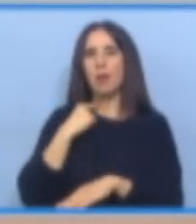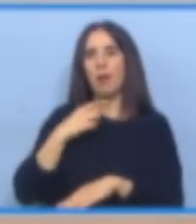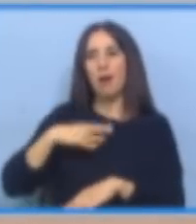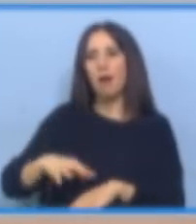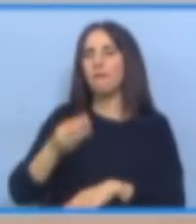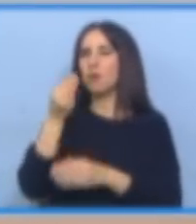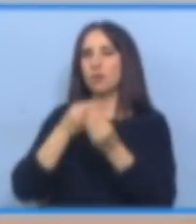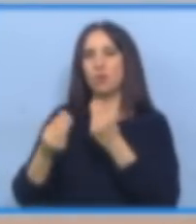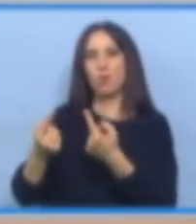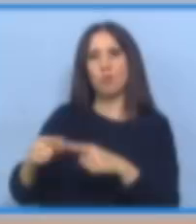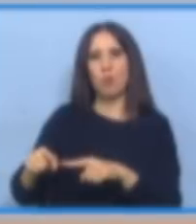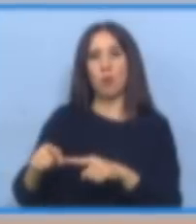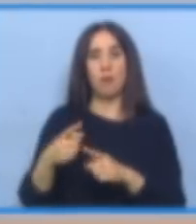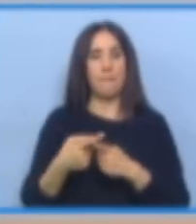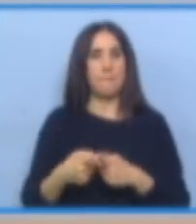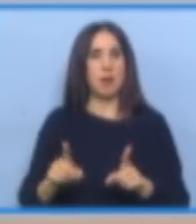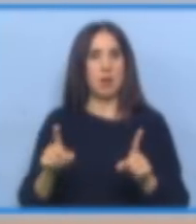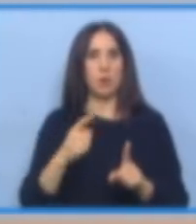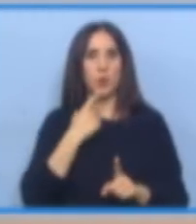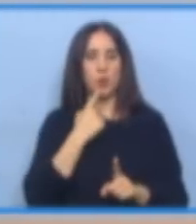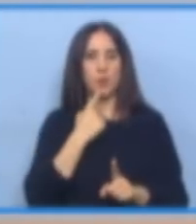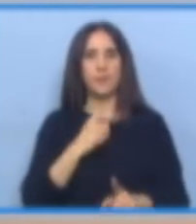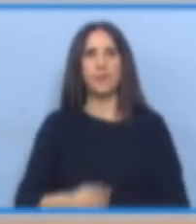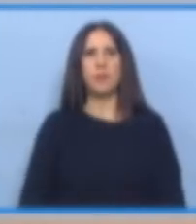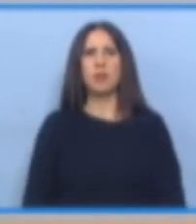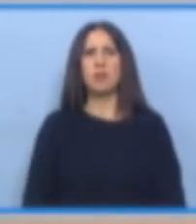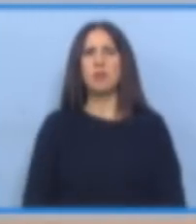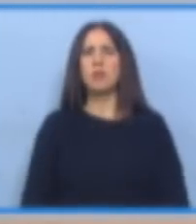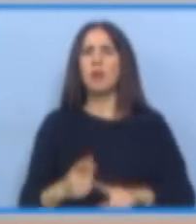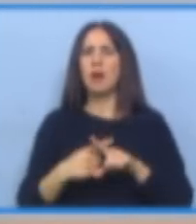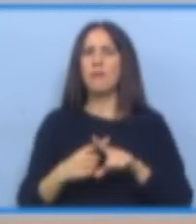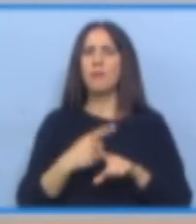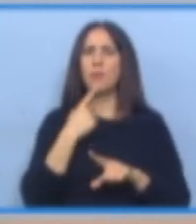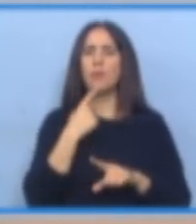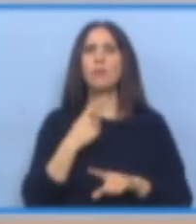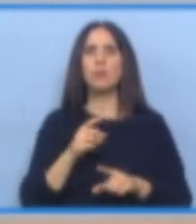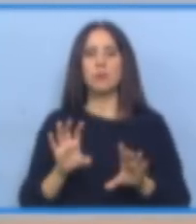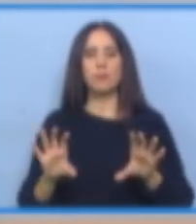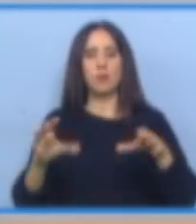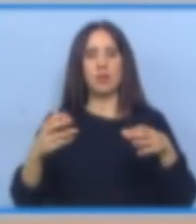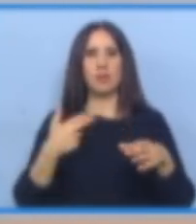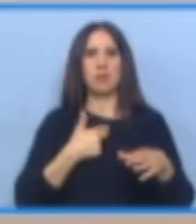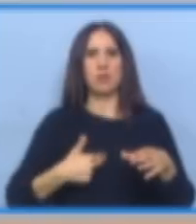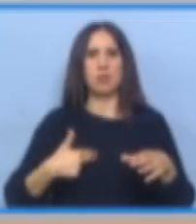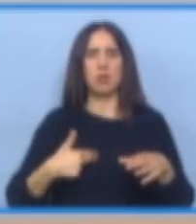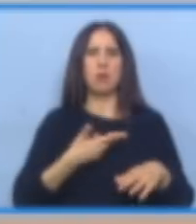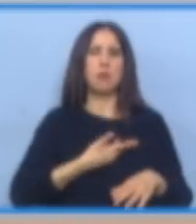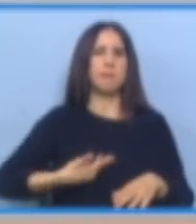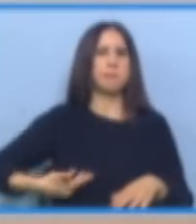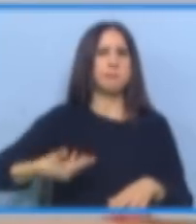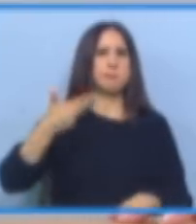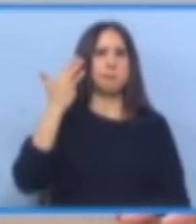se alimentar. Uma diferença muito grande. É muito interessante que a comunidade cristã, desde os